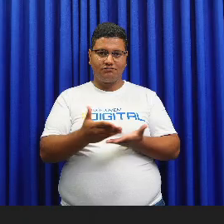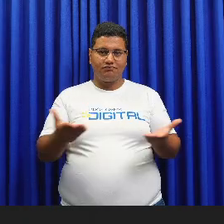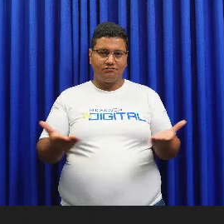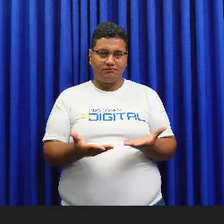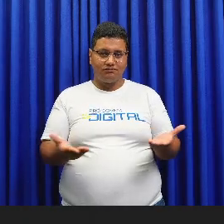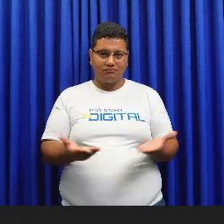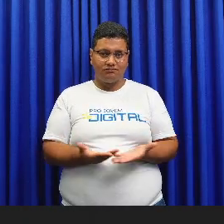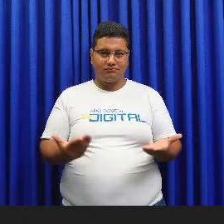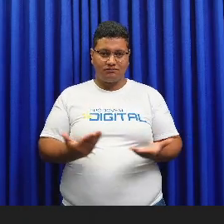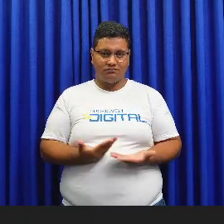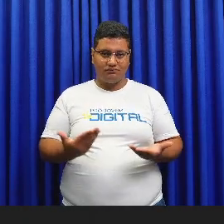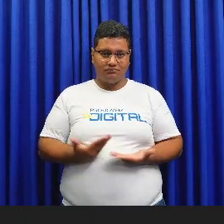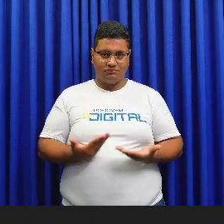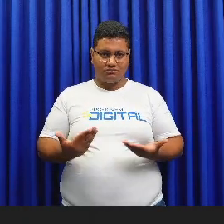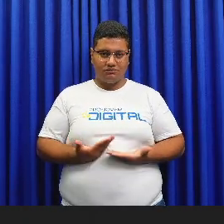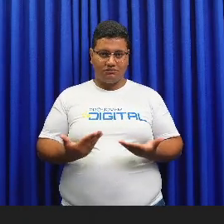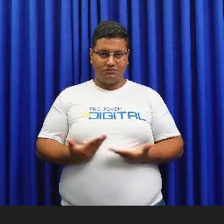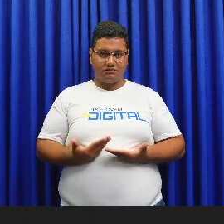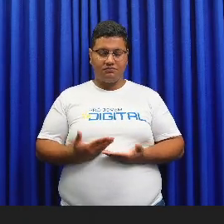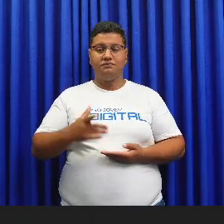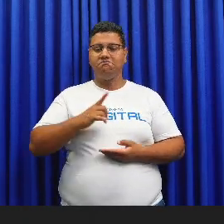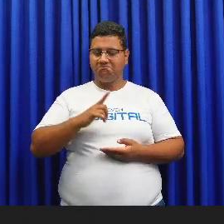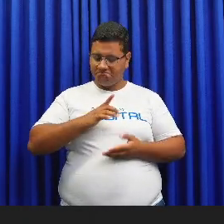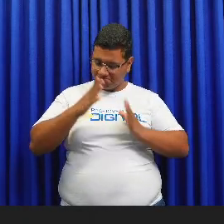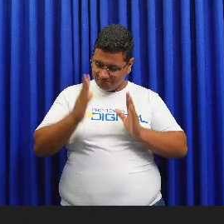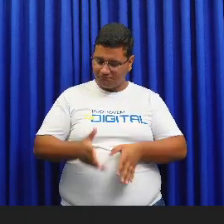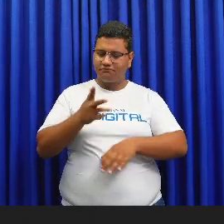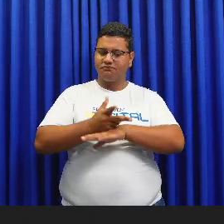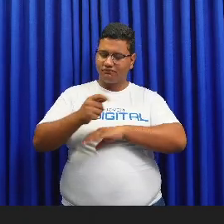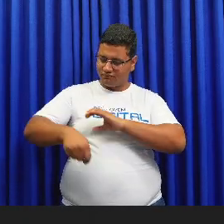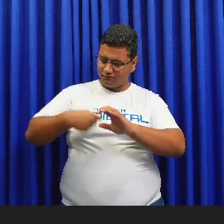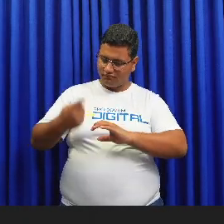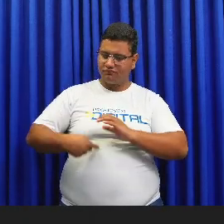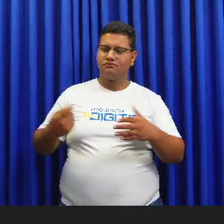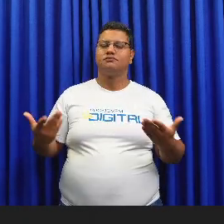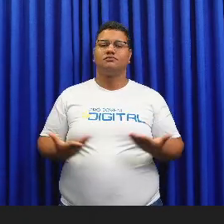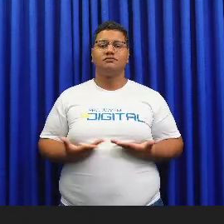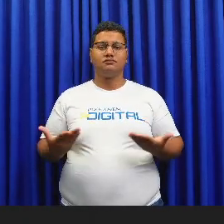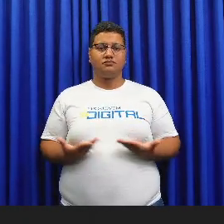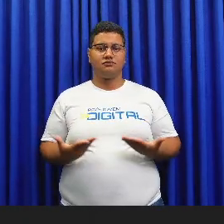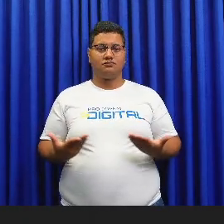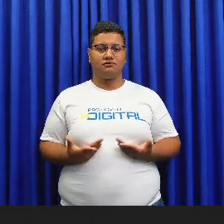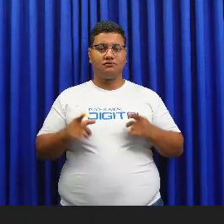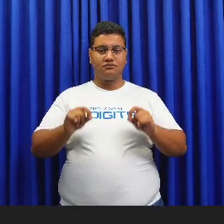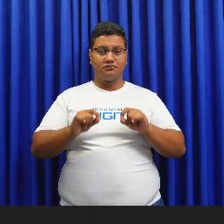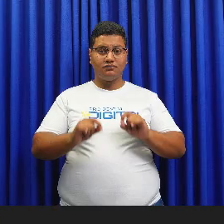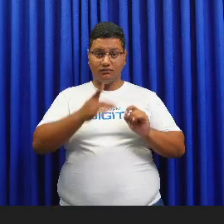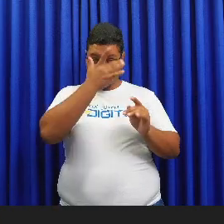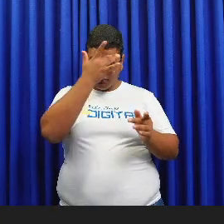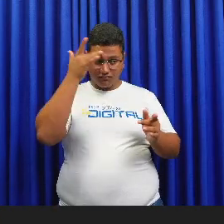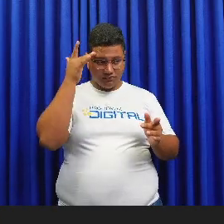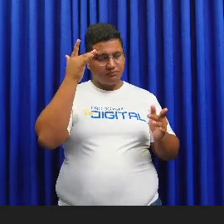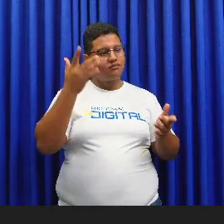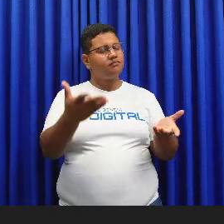aqui em andamento. Eu já estou filmando agora, neste momento. Filmando os